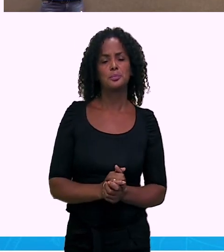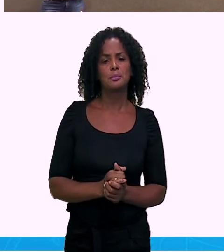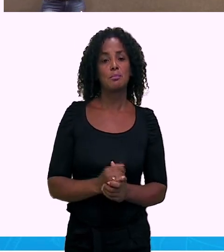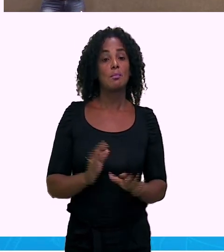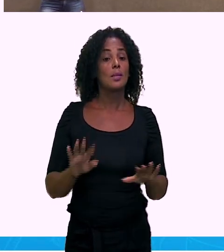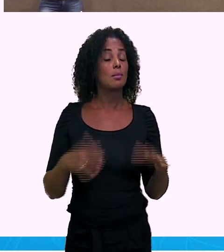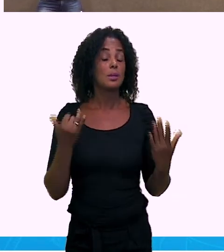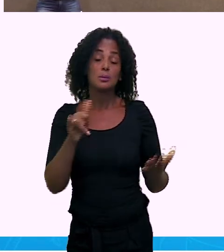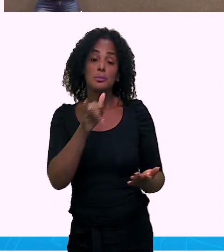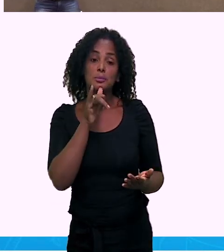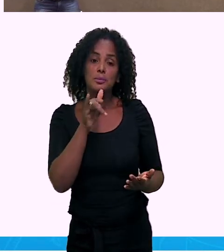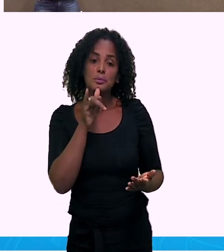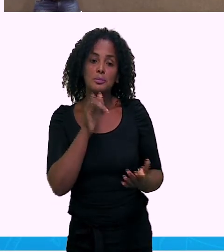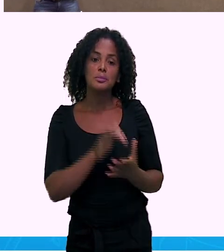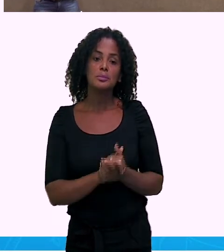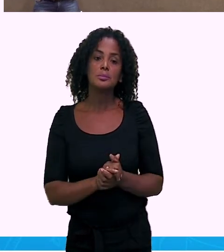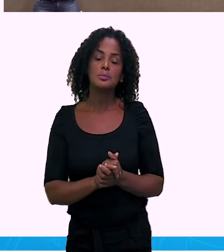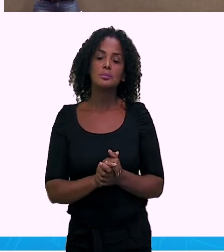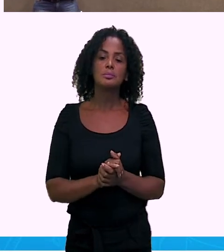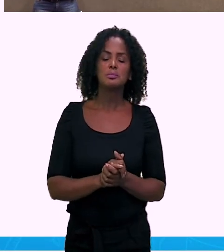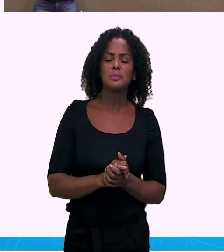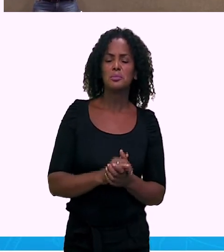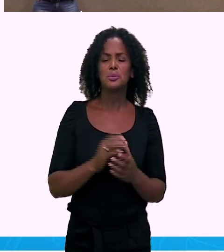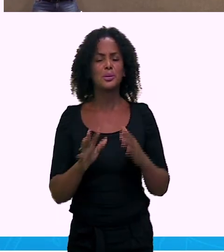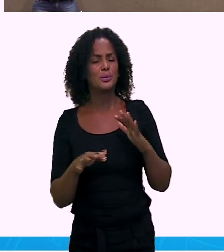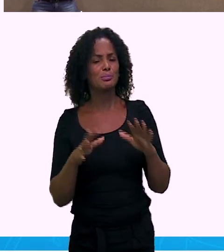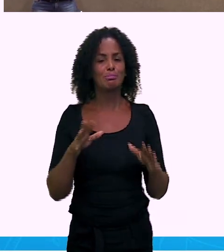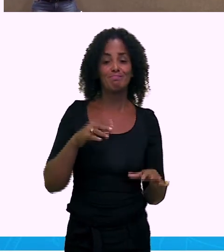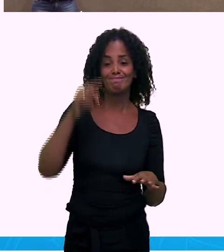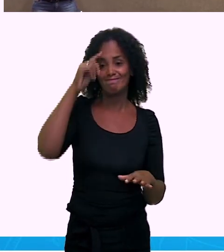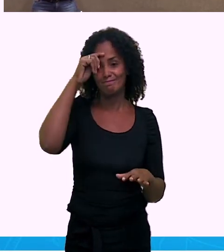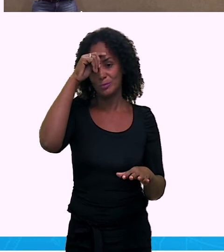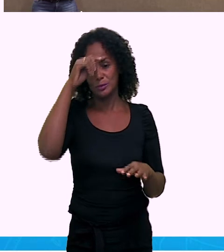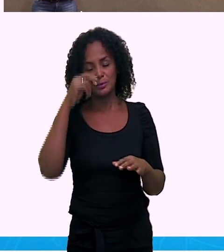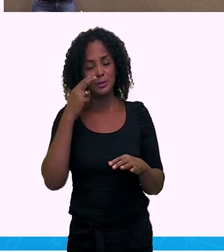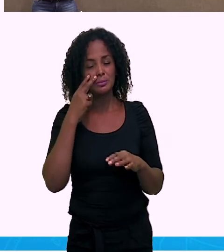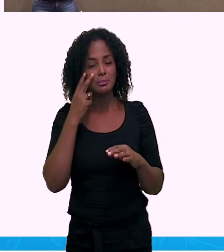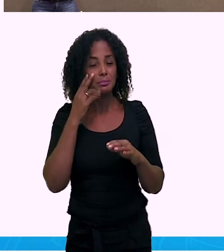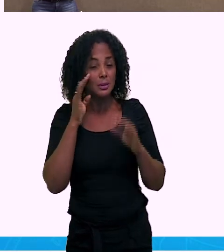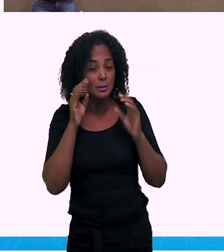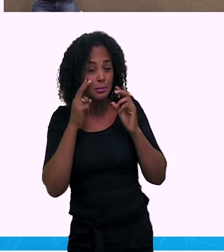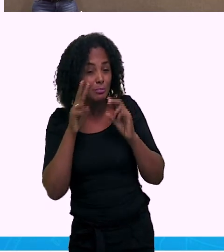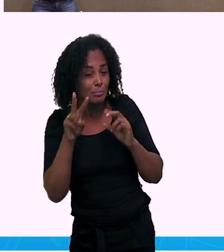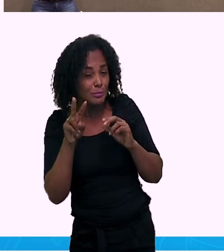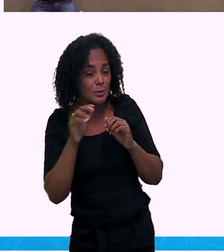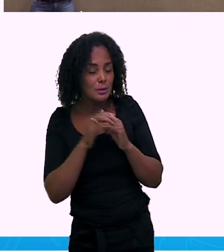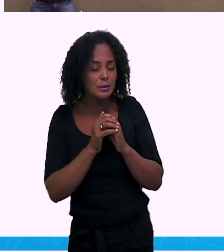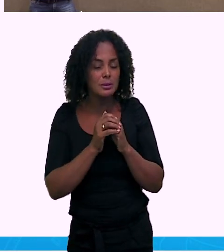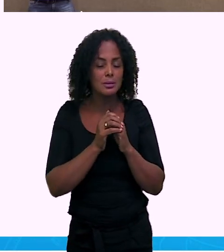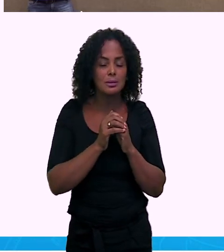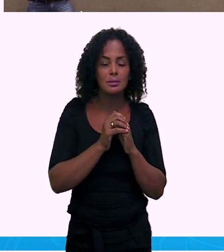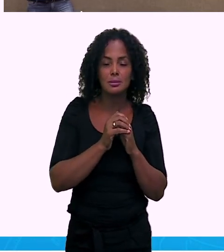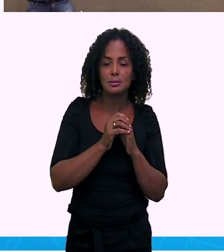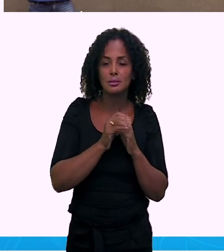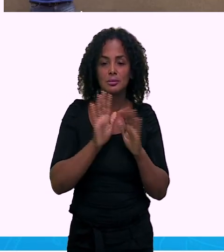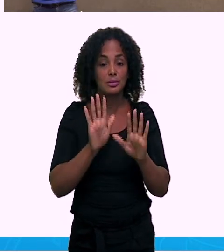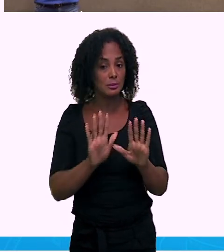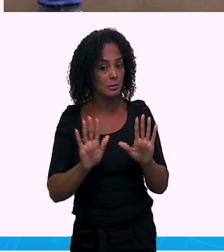eu vou dar um exemplo, é um pouquinho complicado, mas se vocês prestarem atenção e ouvirem devagar, a gente vai